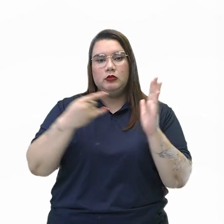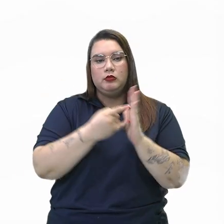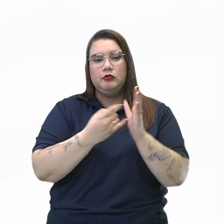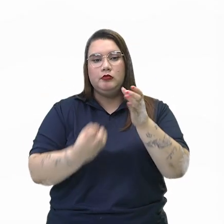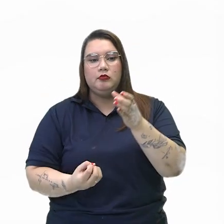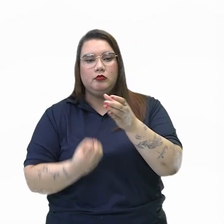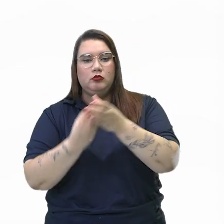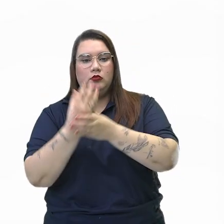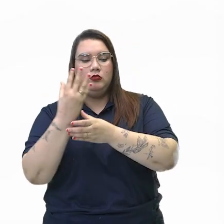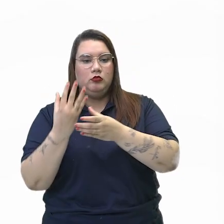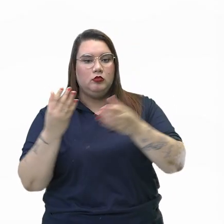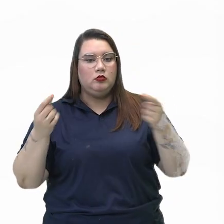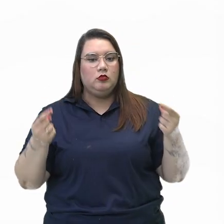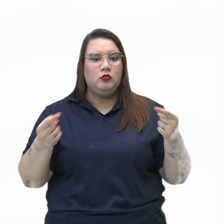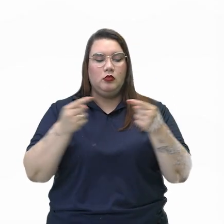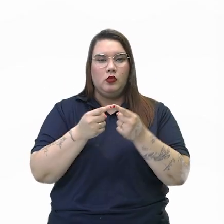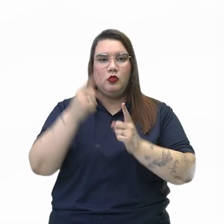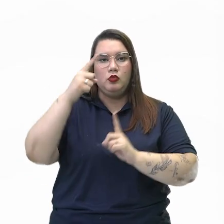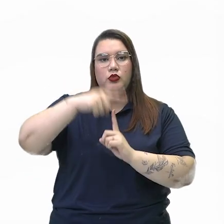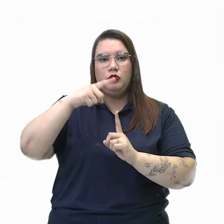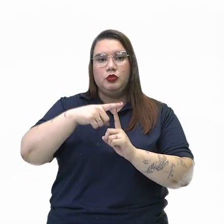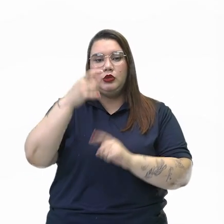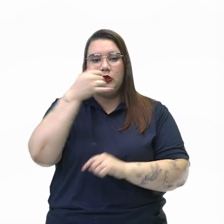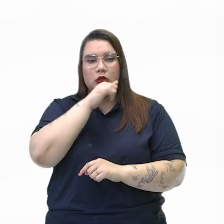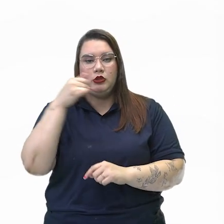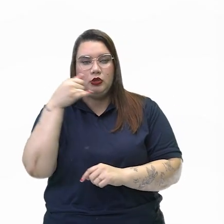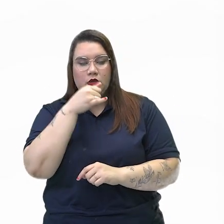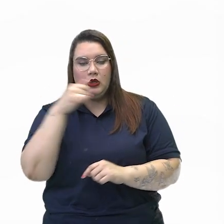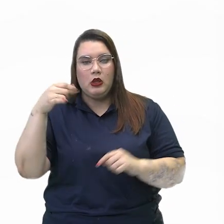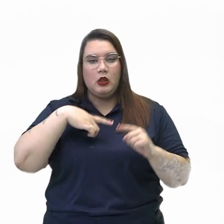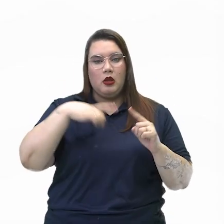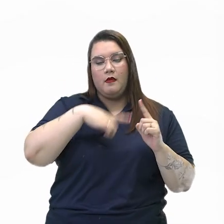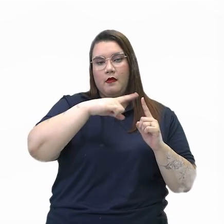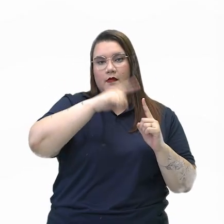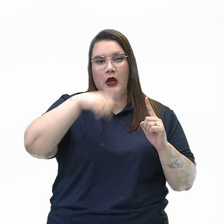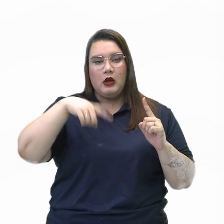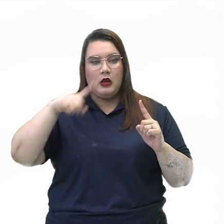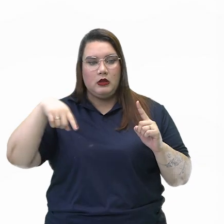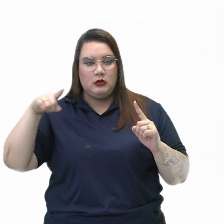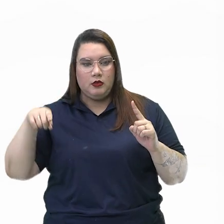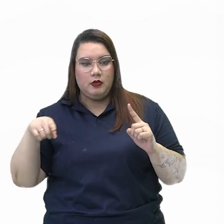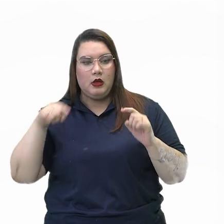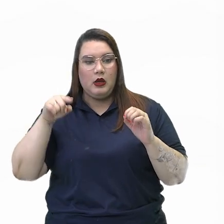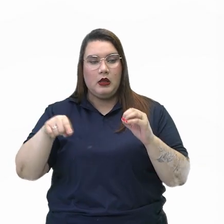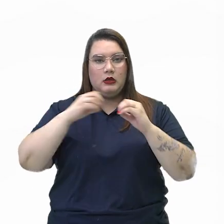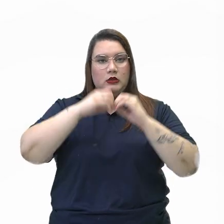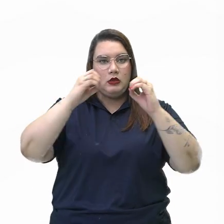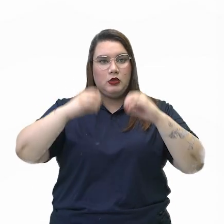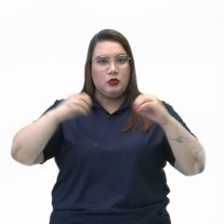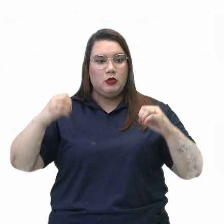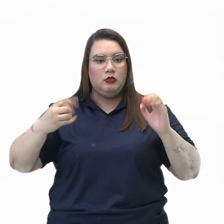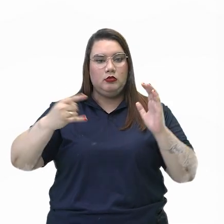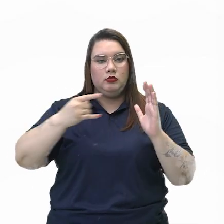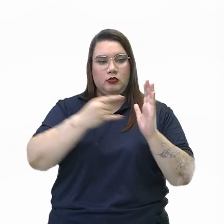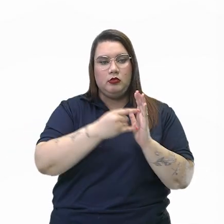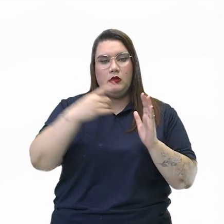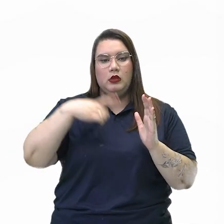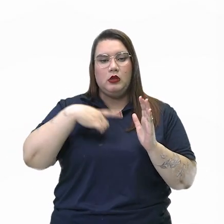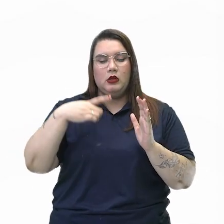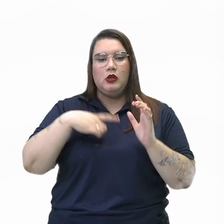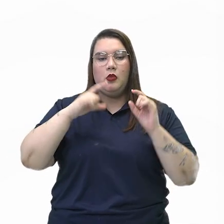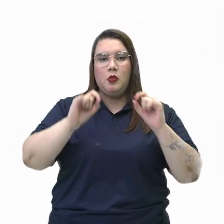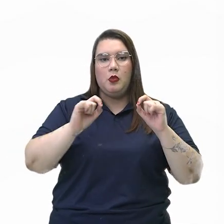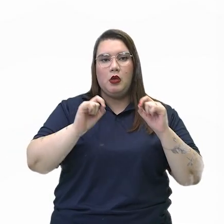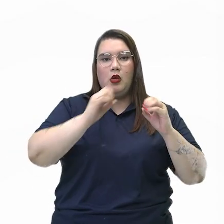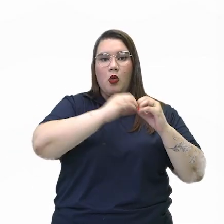originadas de uma carga elétrica oscilante. As ondas eletromagnéticas são compostas por